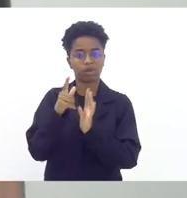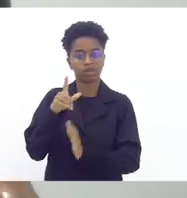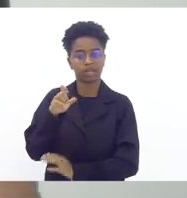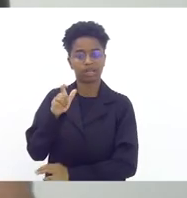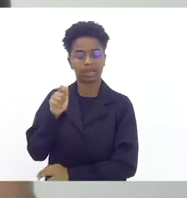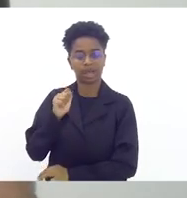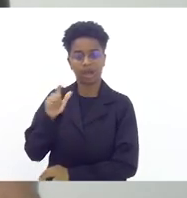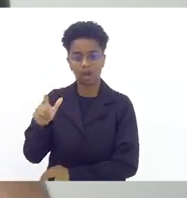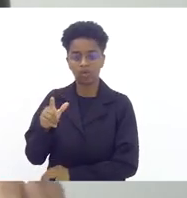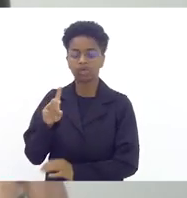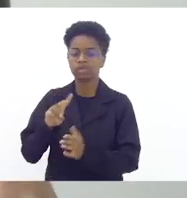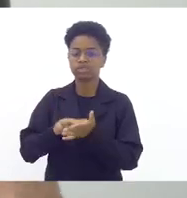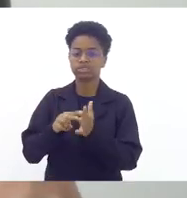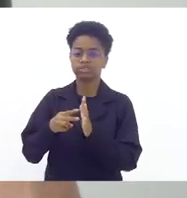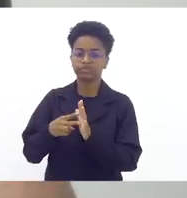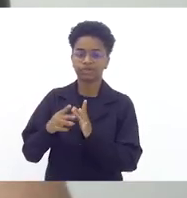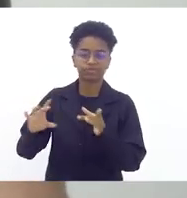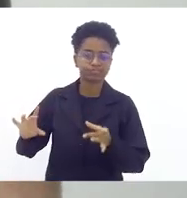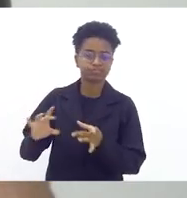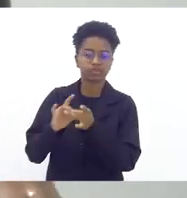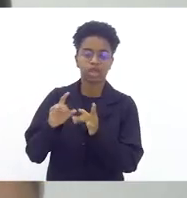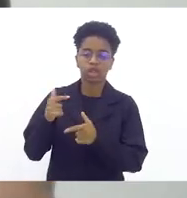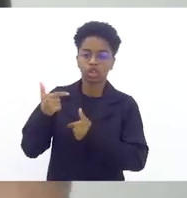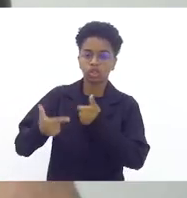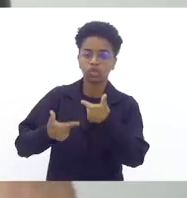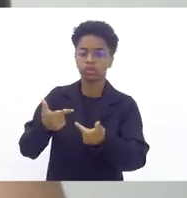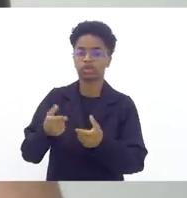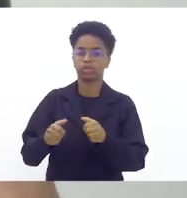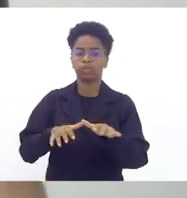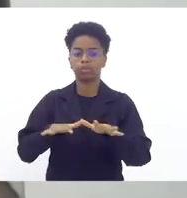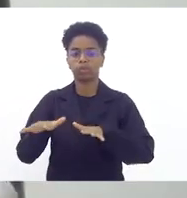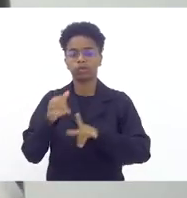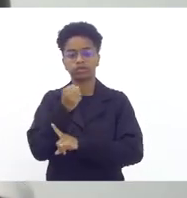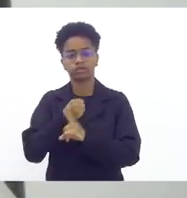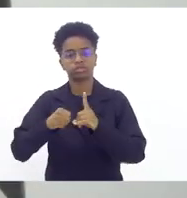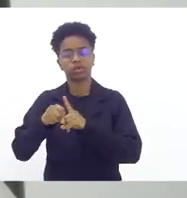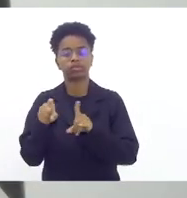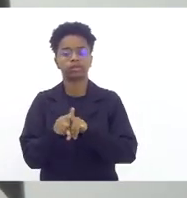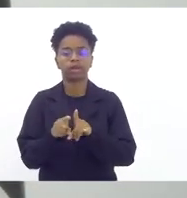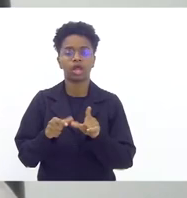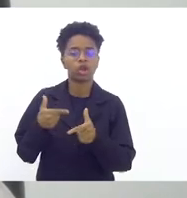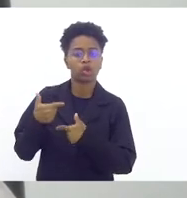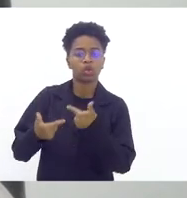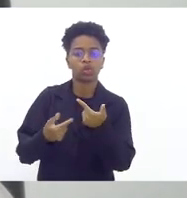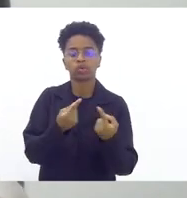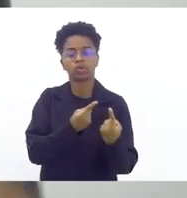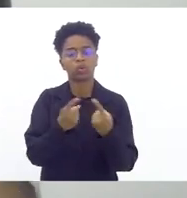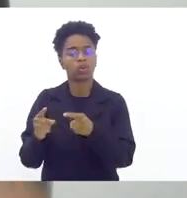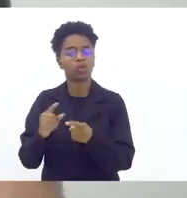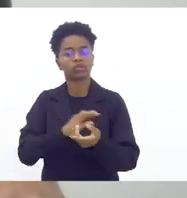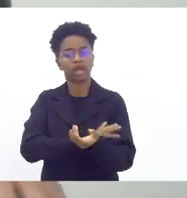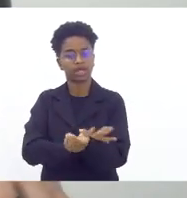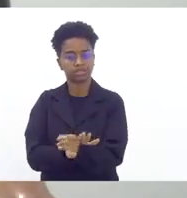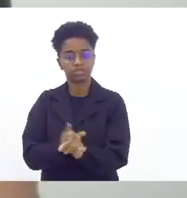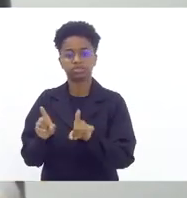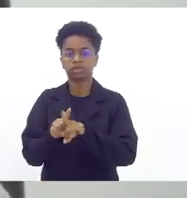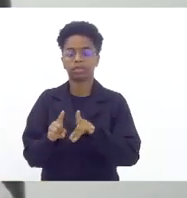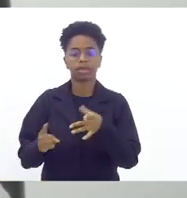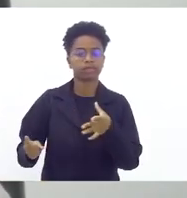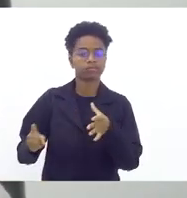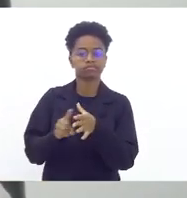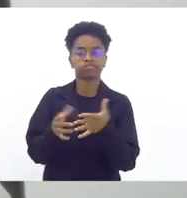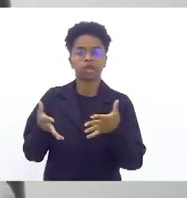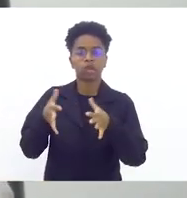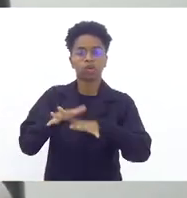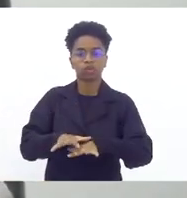da luta dos movimentos sociais, da luta antirracista e da inclusão de todos na